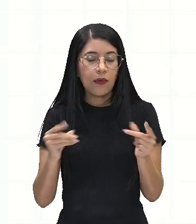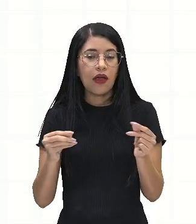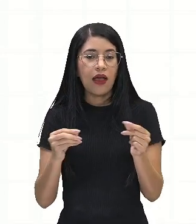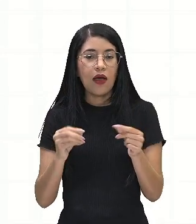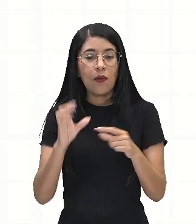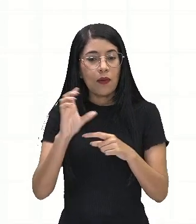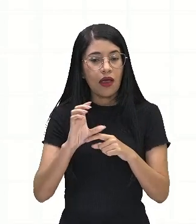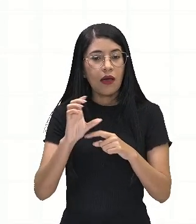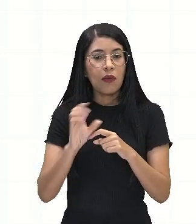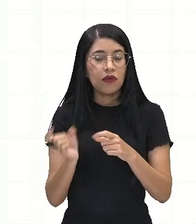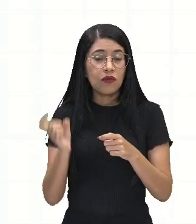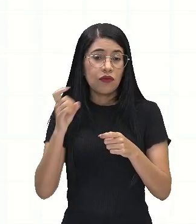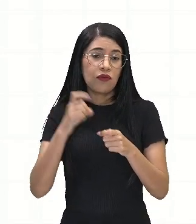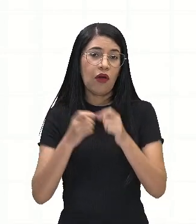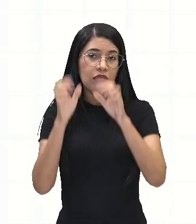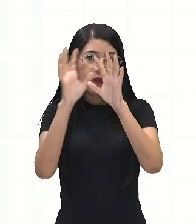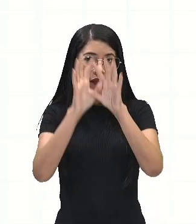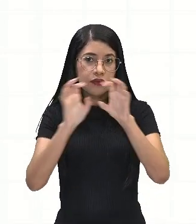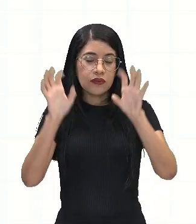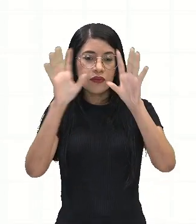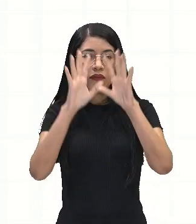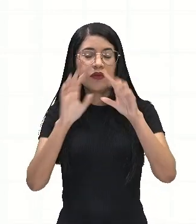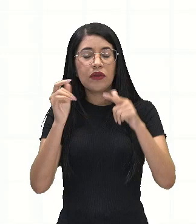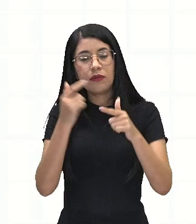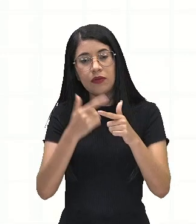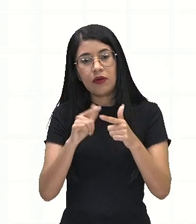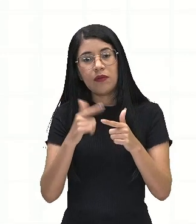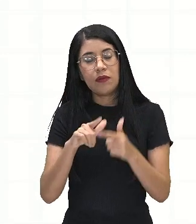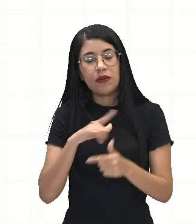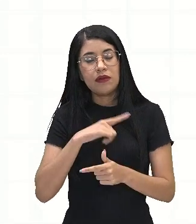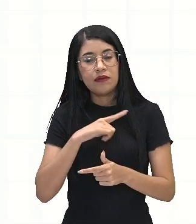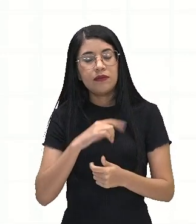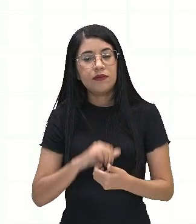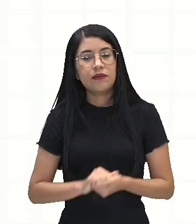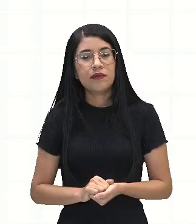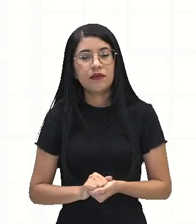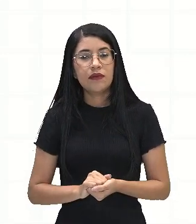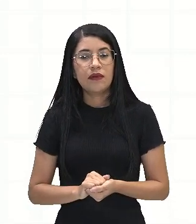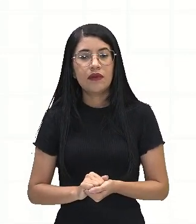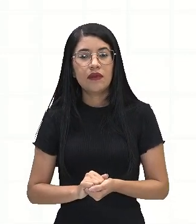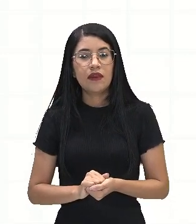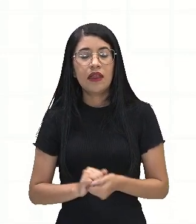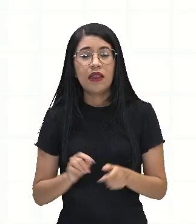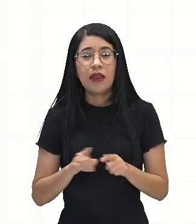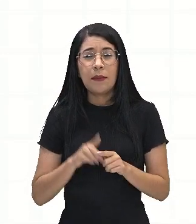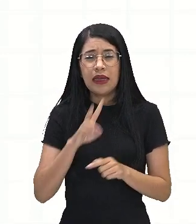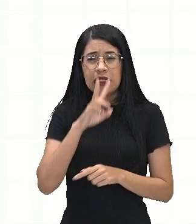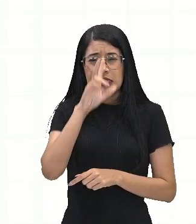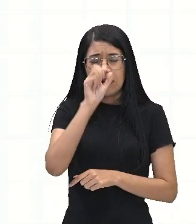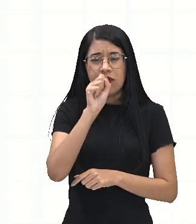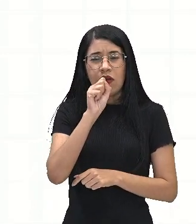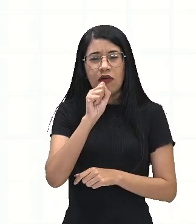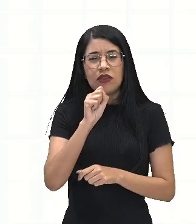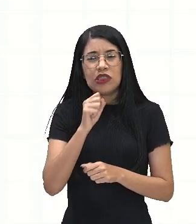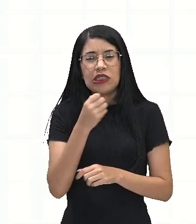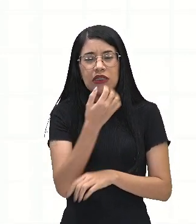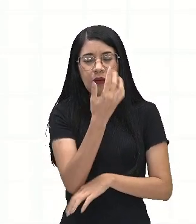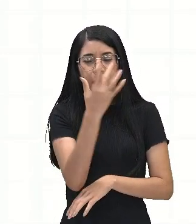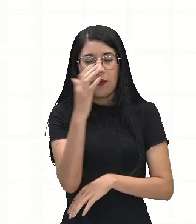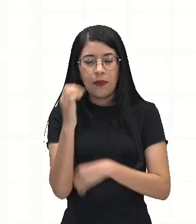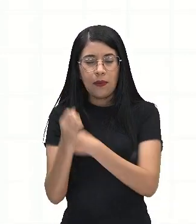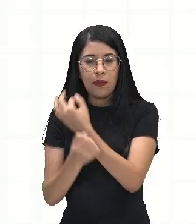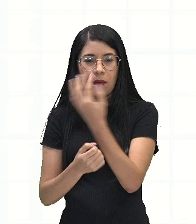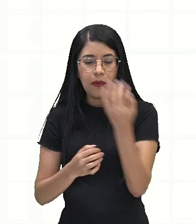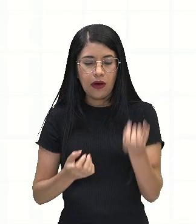para a atmosfera e pode causar grandes problemas. Maior frequência e intensidade de incêndios. Se a gente tem